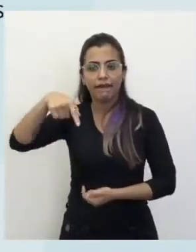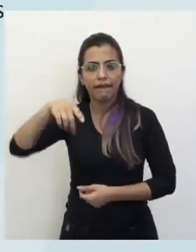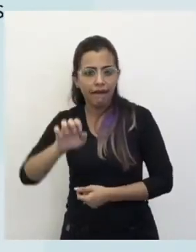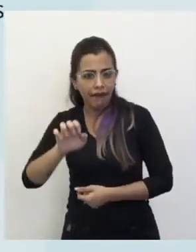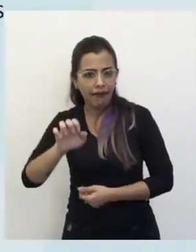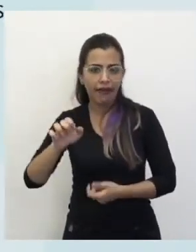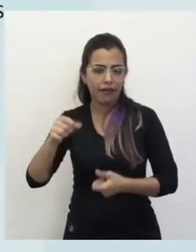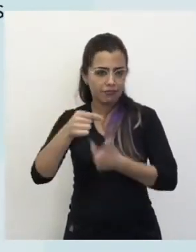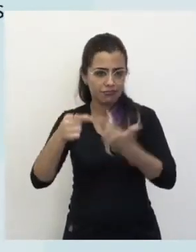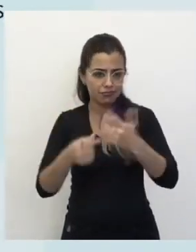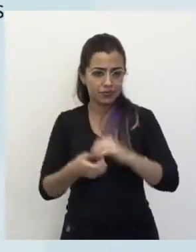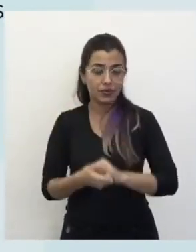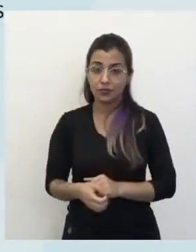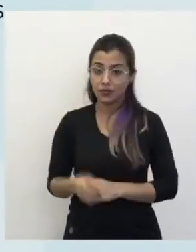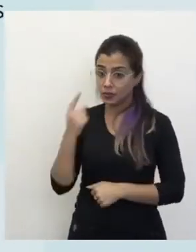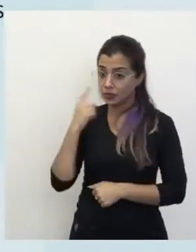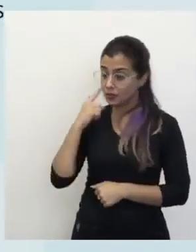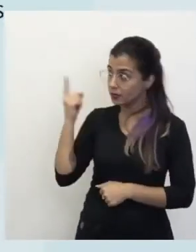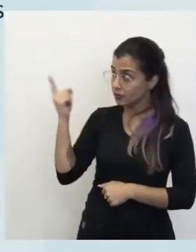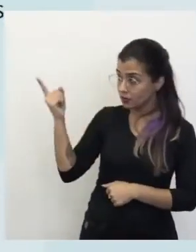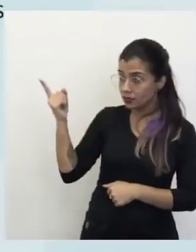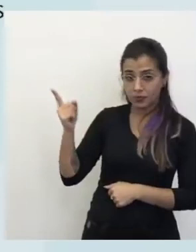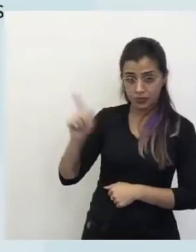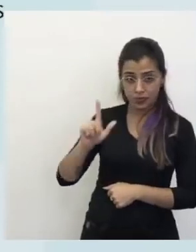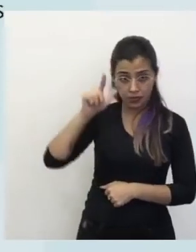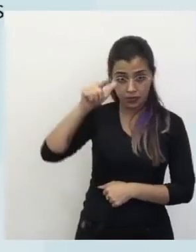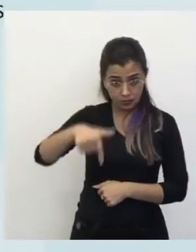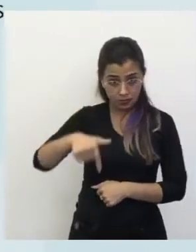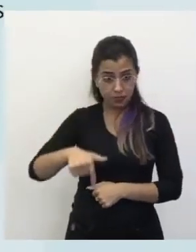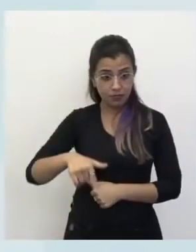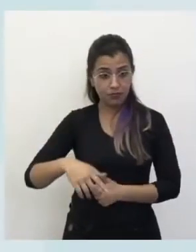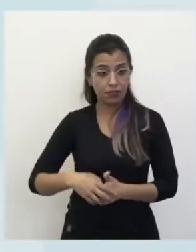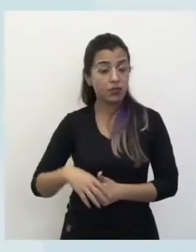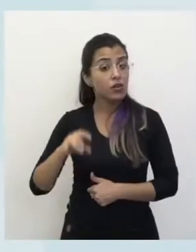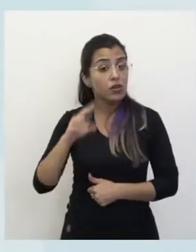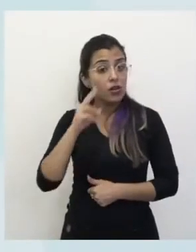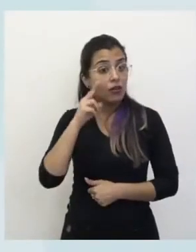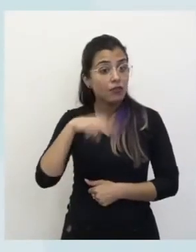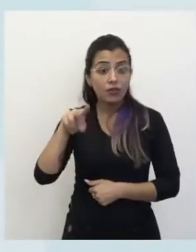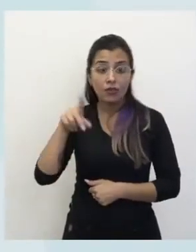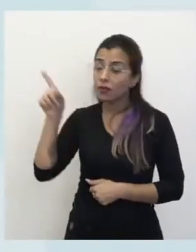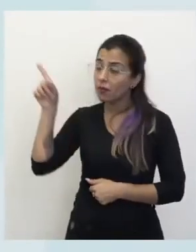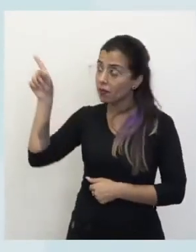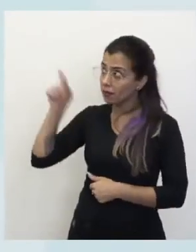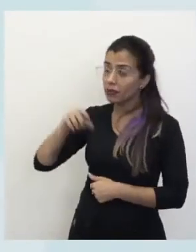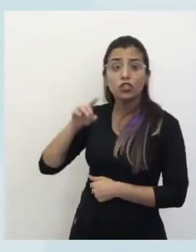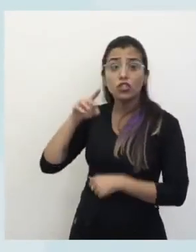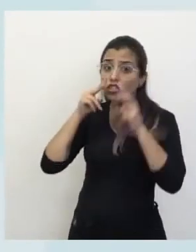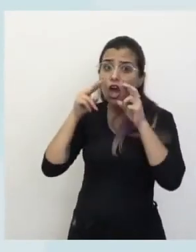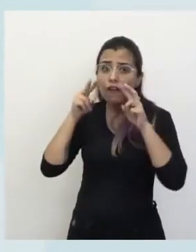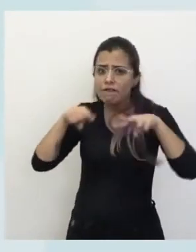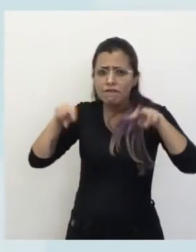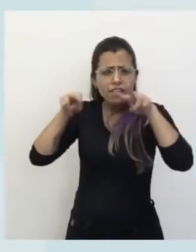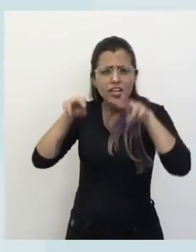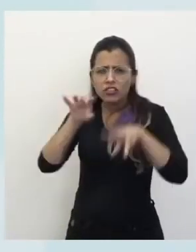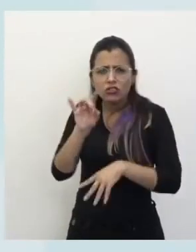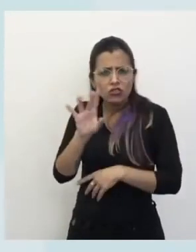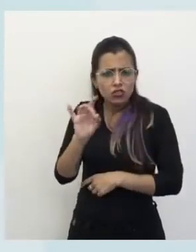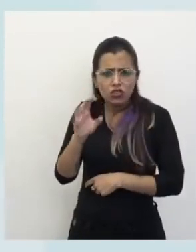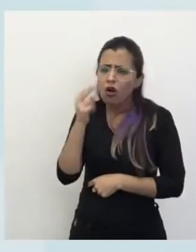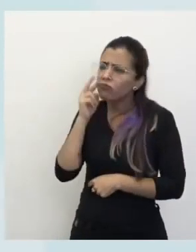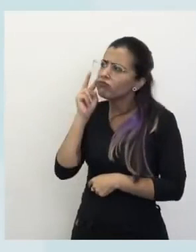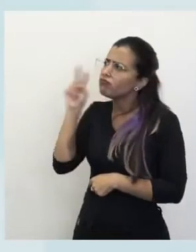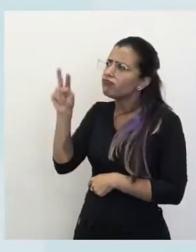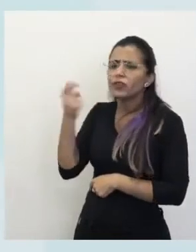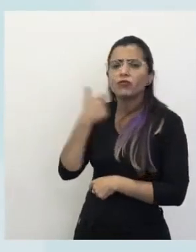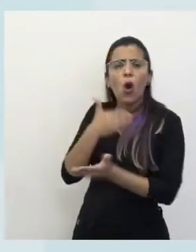pronomes. Observe o trecho a seguir. Gente, é só observar. Só observar. Imagina que eu vou começar a